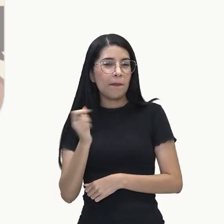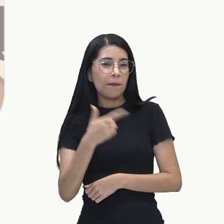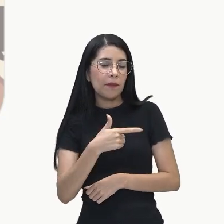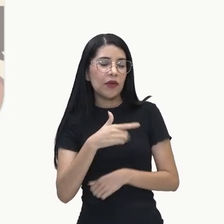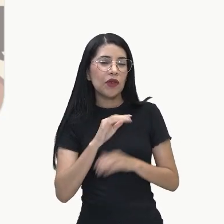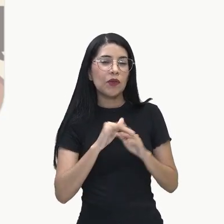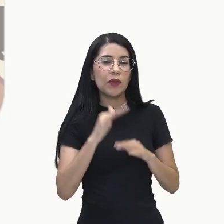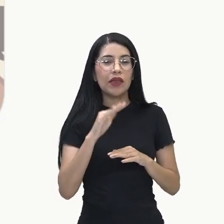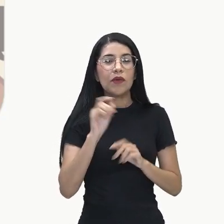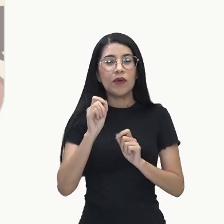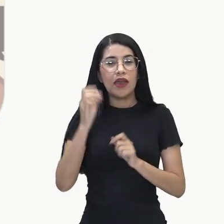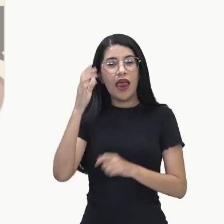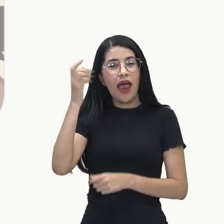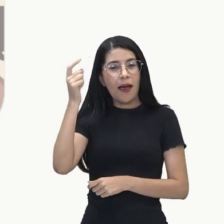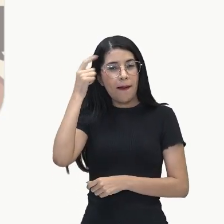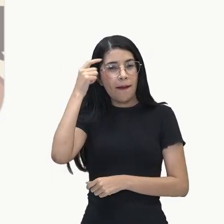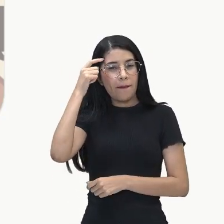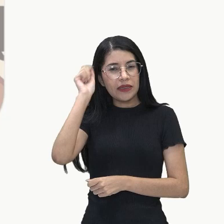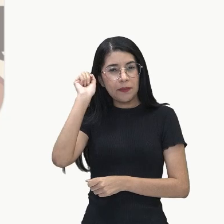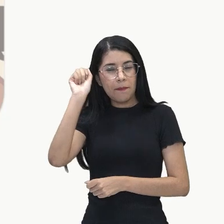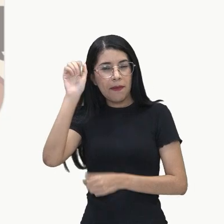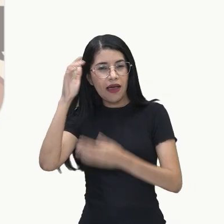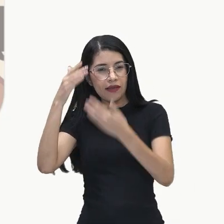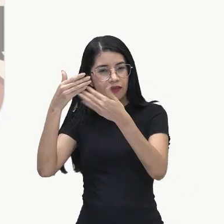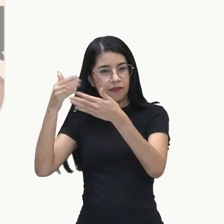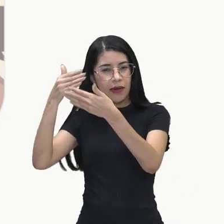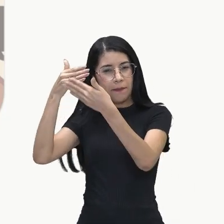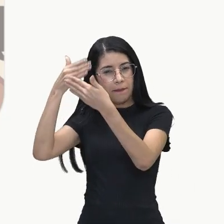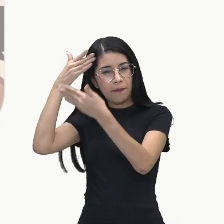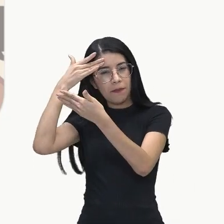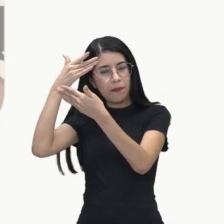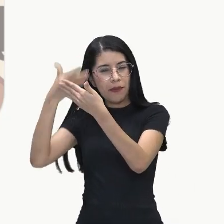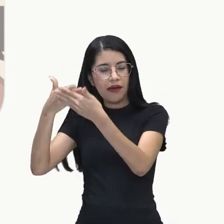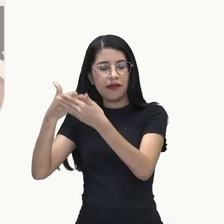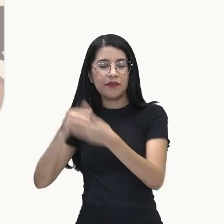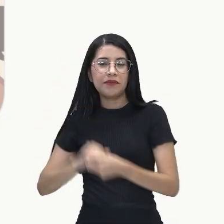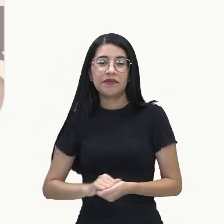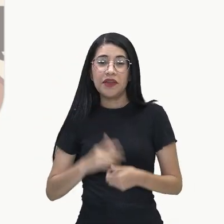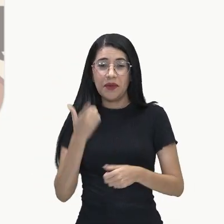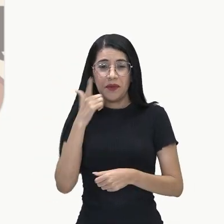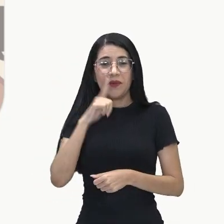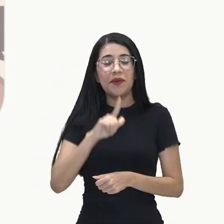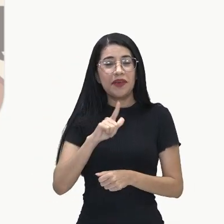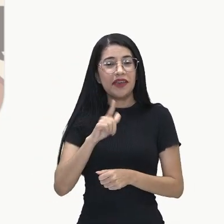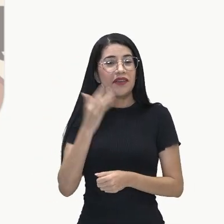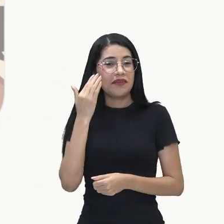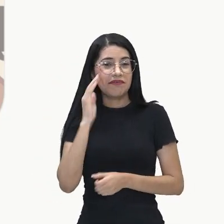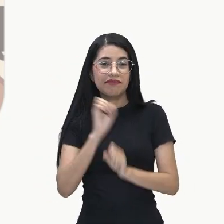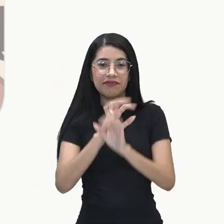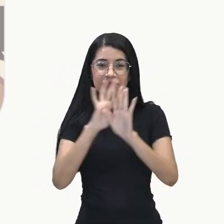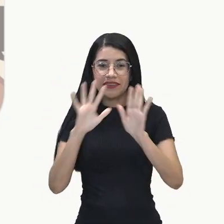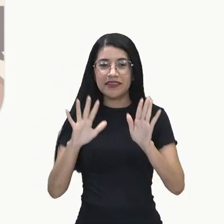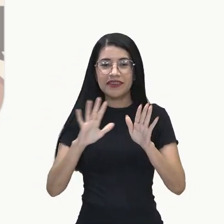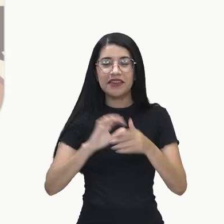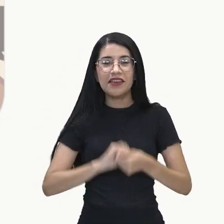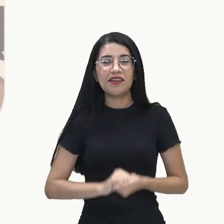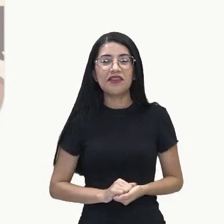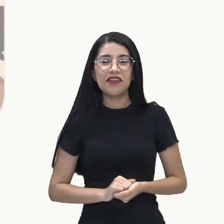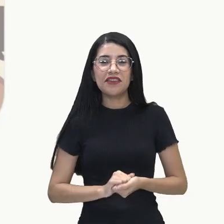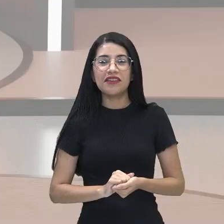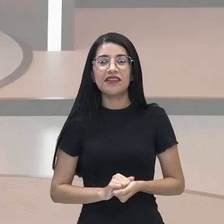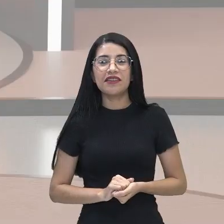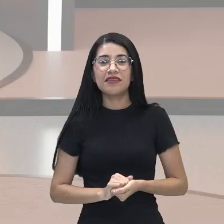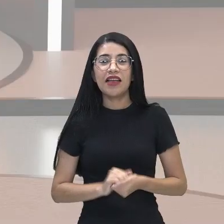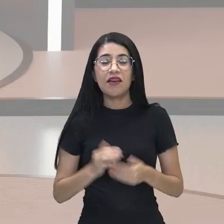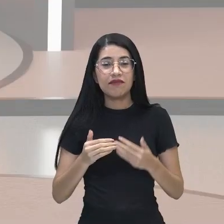Através da experiência. Perfeito, então? Estão conseguindo me acompanhar, gente? Porque agora nós vamos dar um avanço